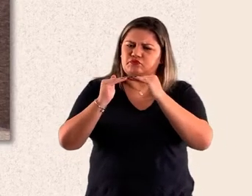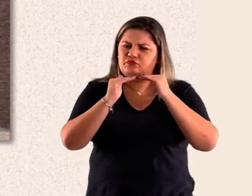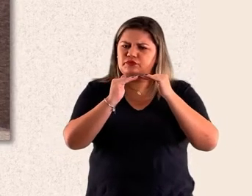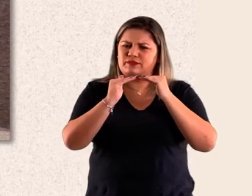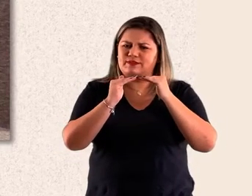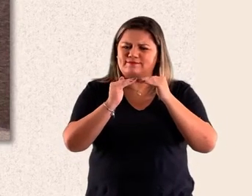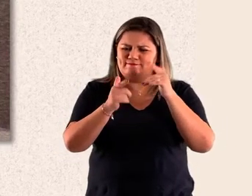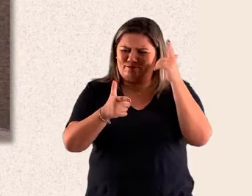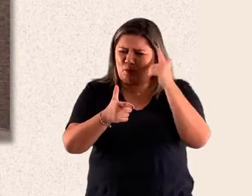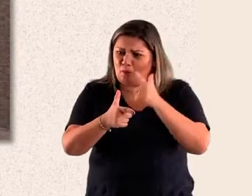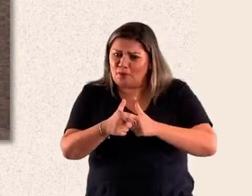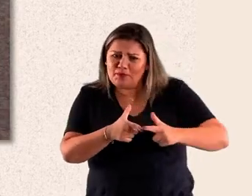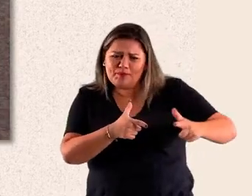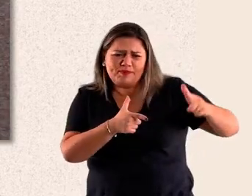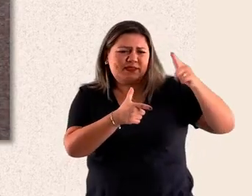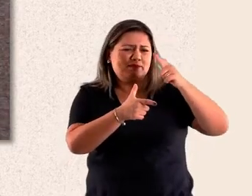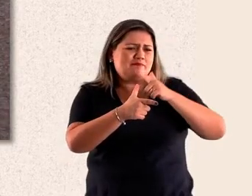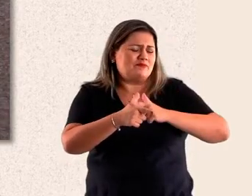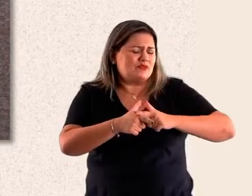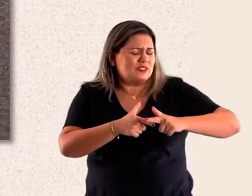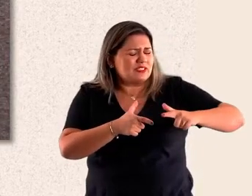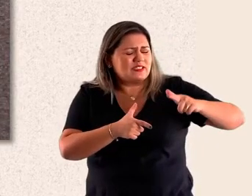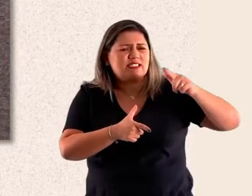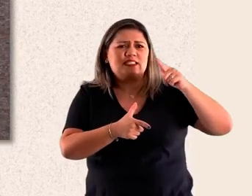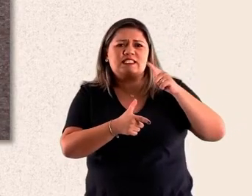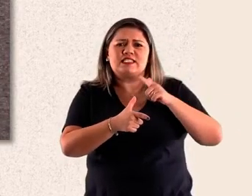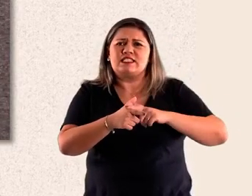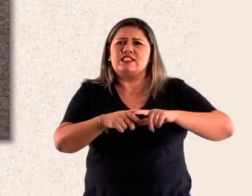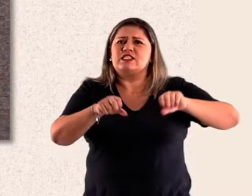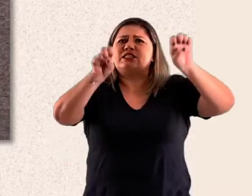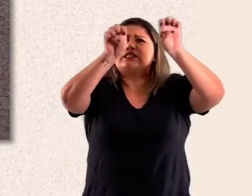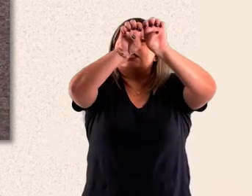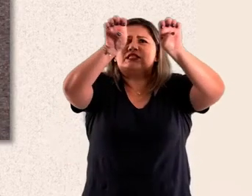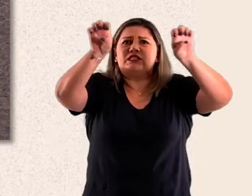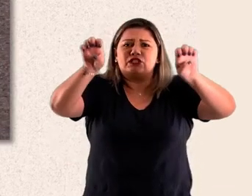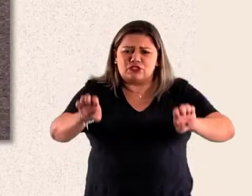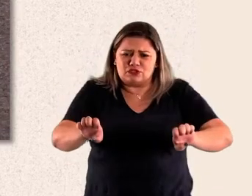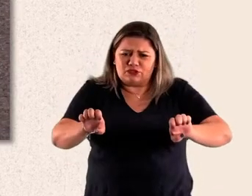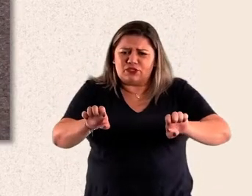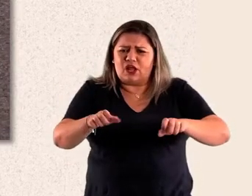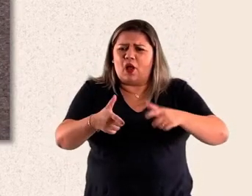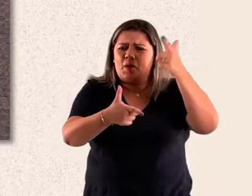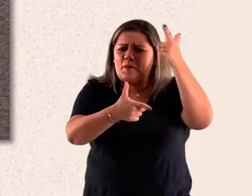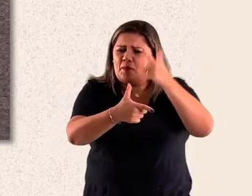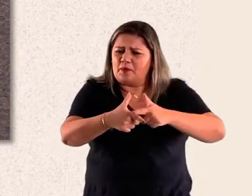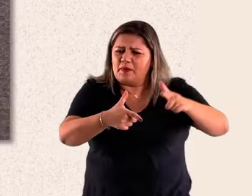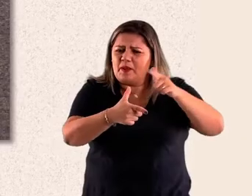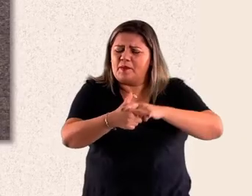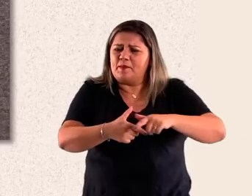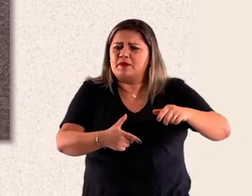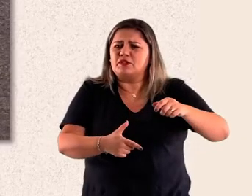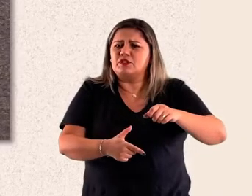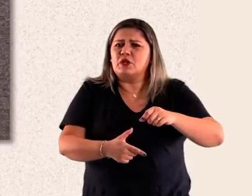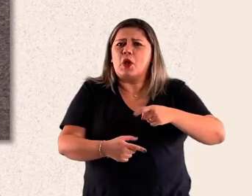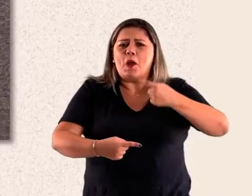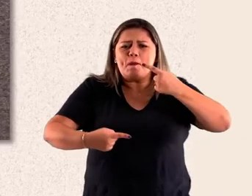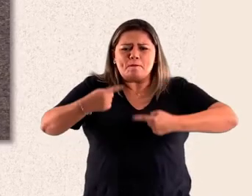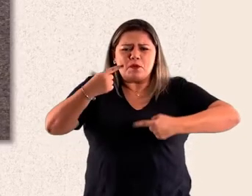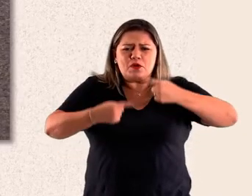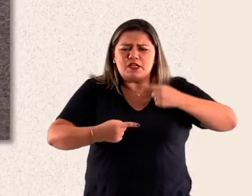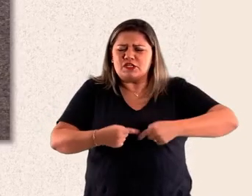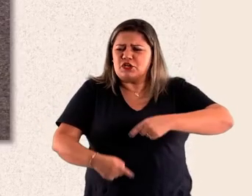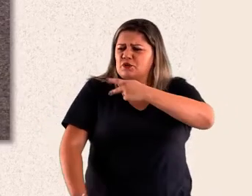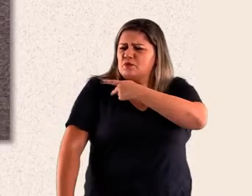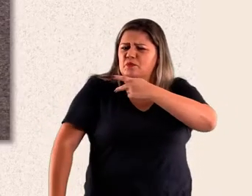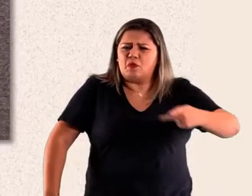gigantes que nós lidamos são problemas estruturais e políticas públicas coisas que assim a gente eu vou propor